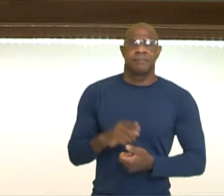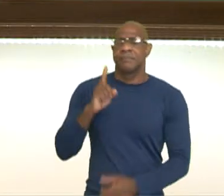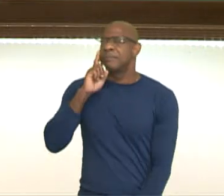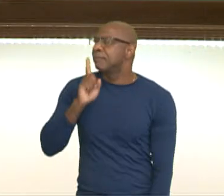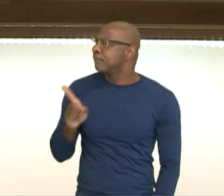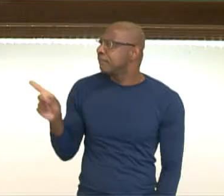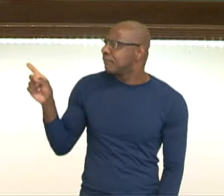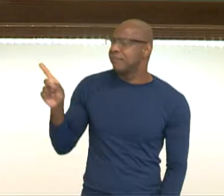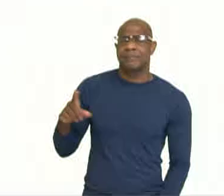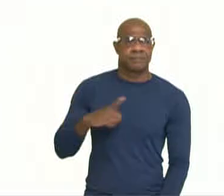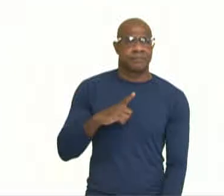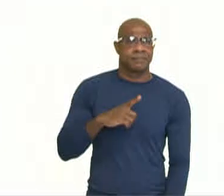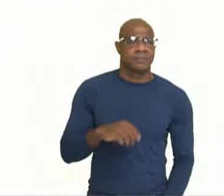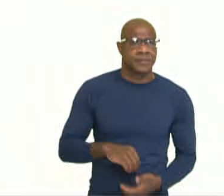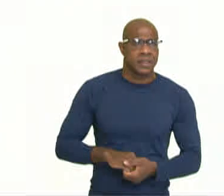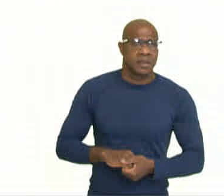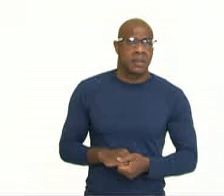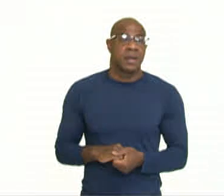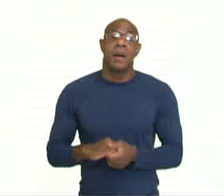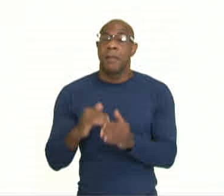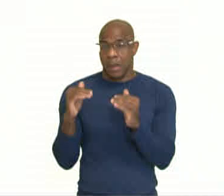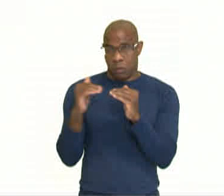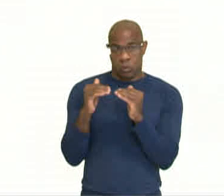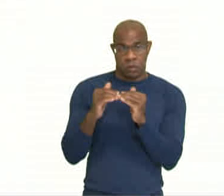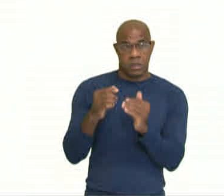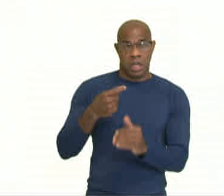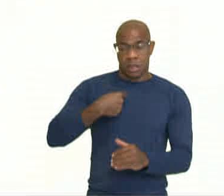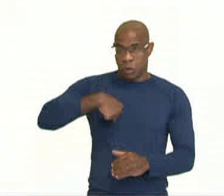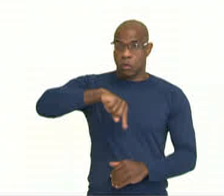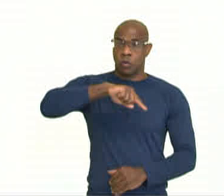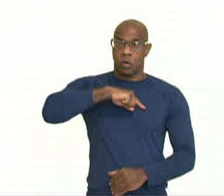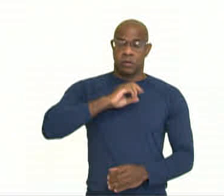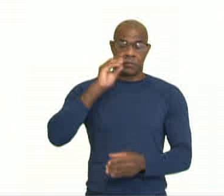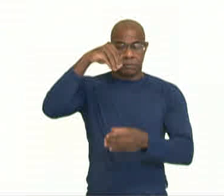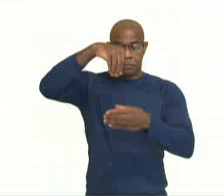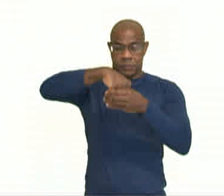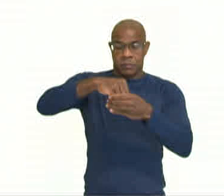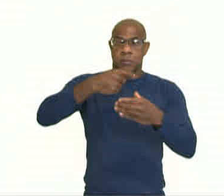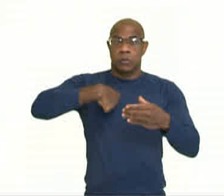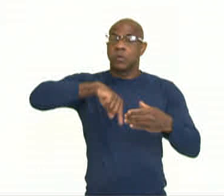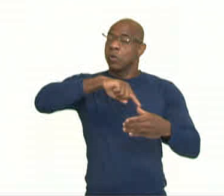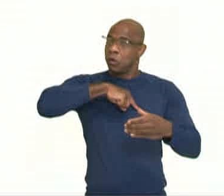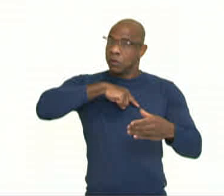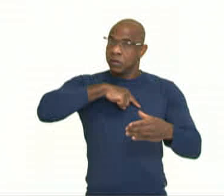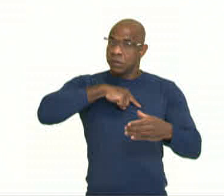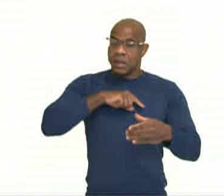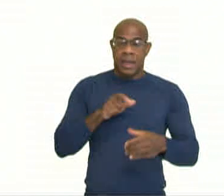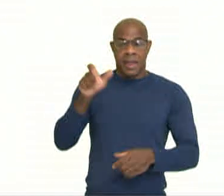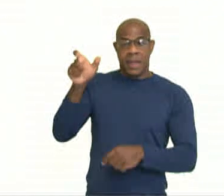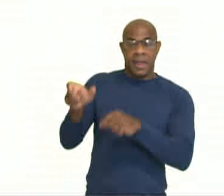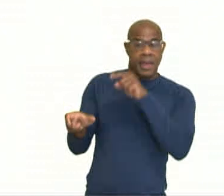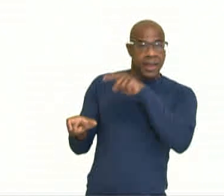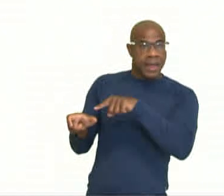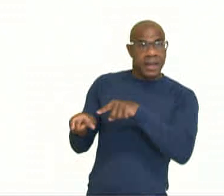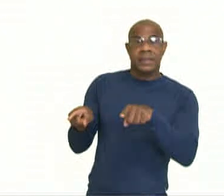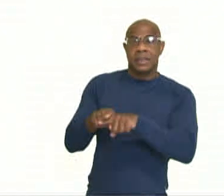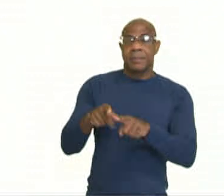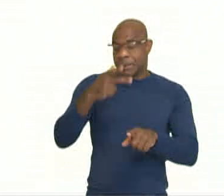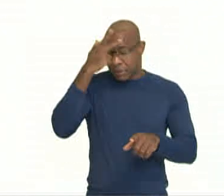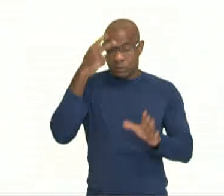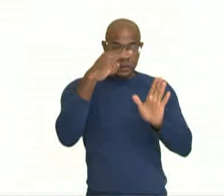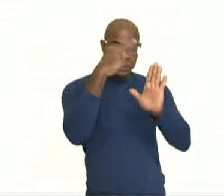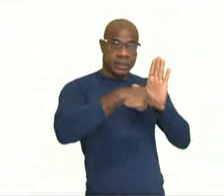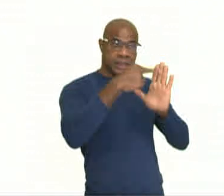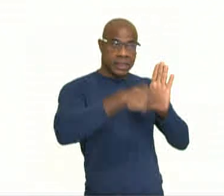Para concordar com o nós e incluir todos, ela e os leitores da reportagem. Então, ela